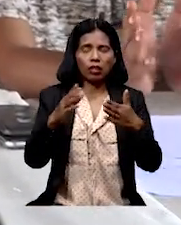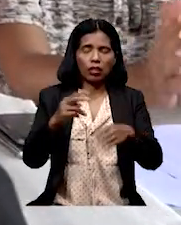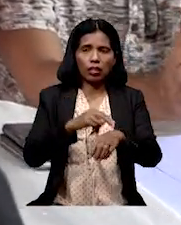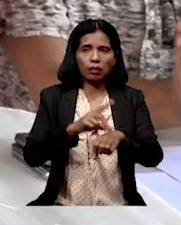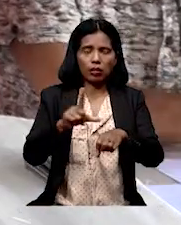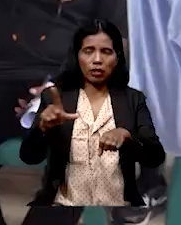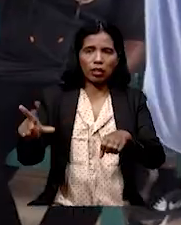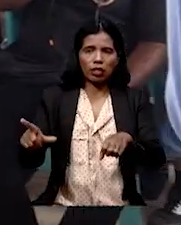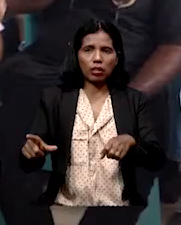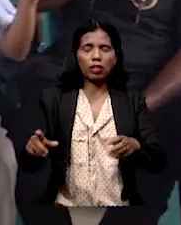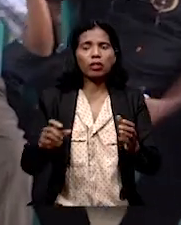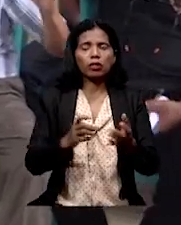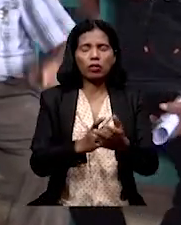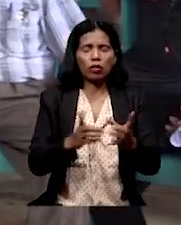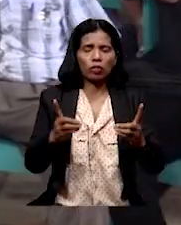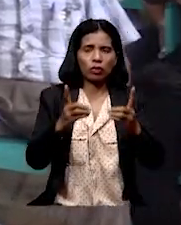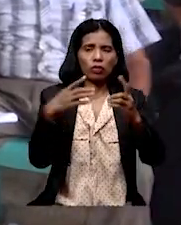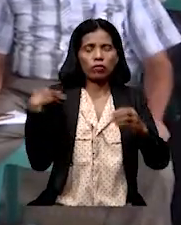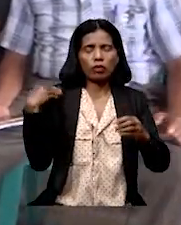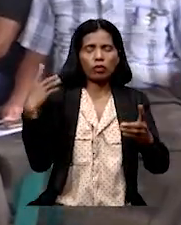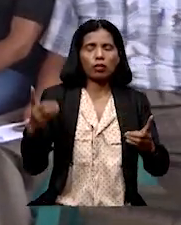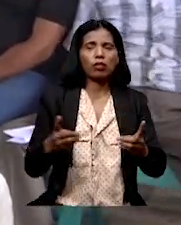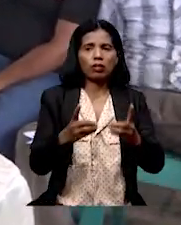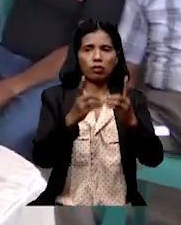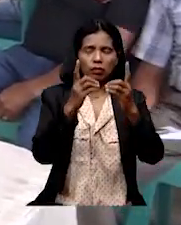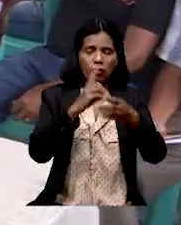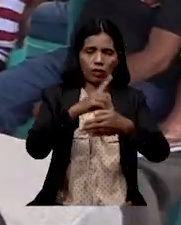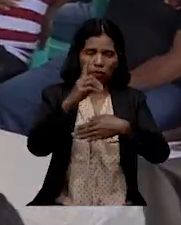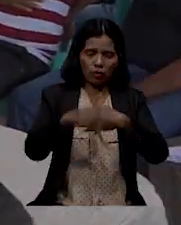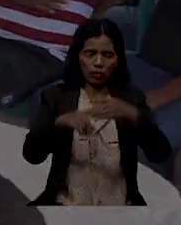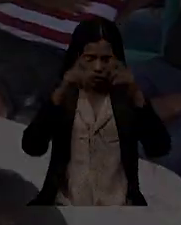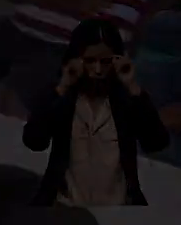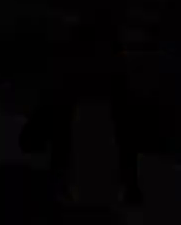juventude luta ba desenvolvimento Timor-Leste. Almeida dos Santos, Elugaio, Ziamen.